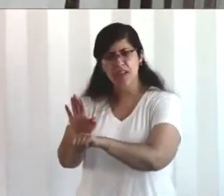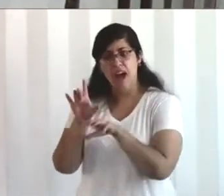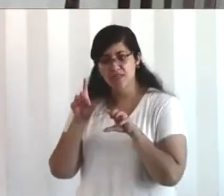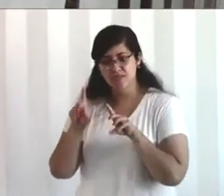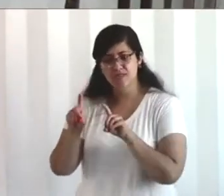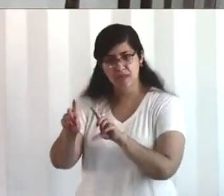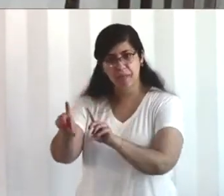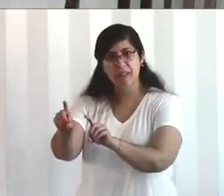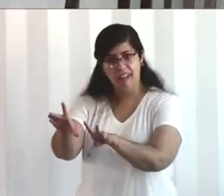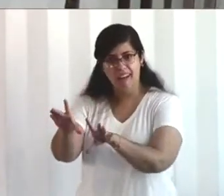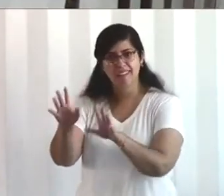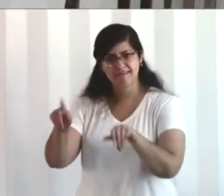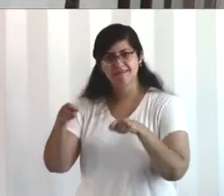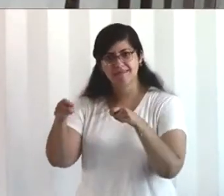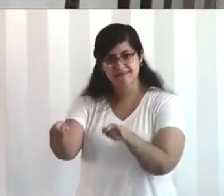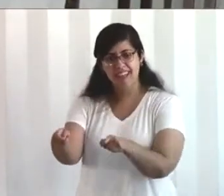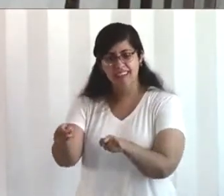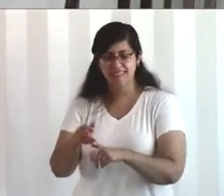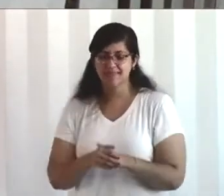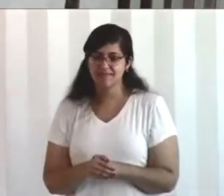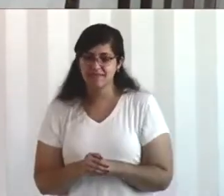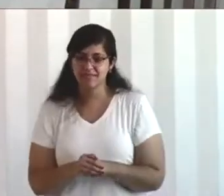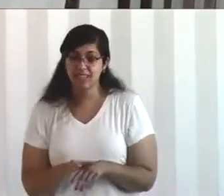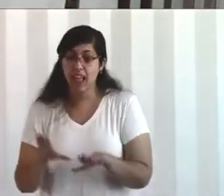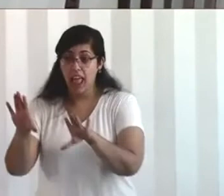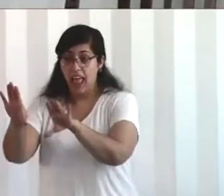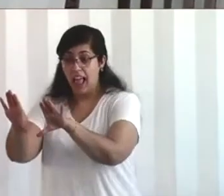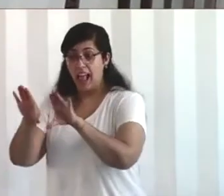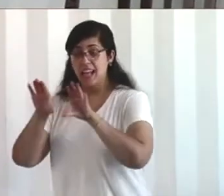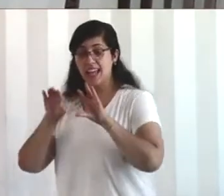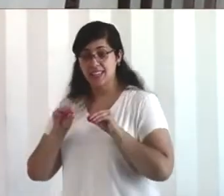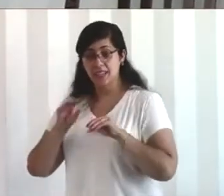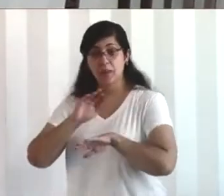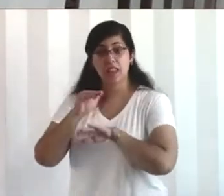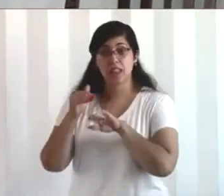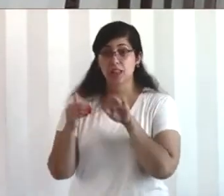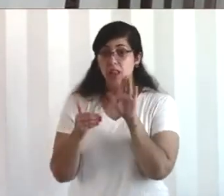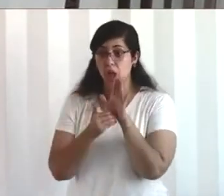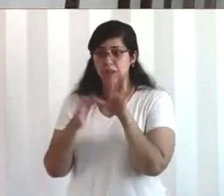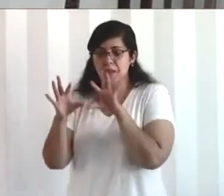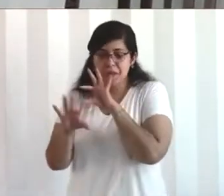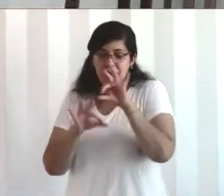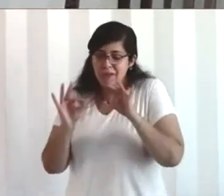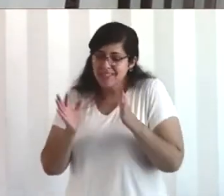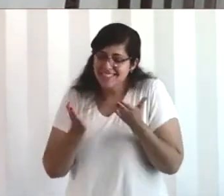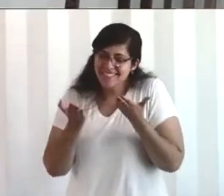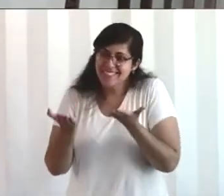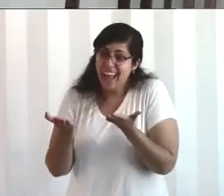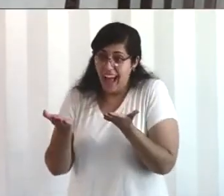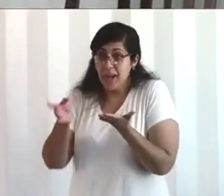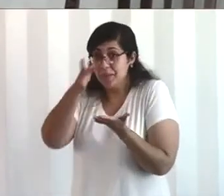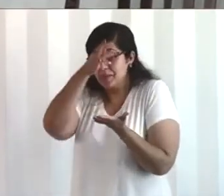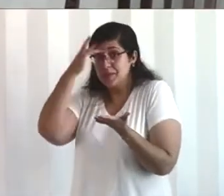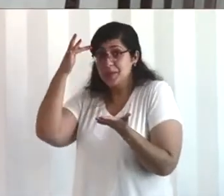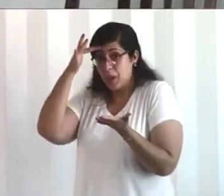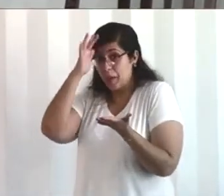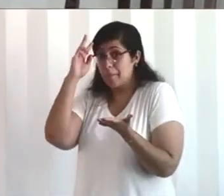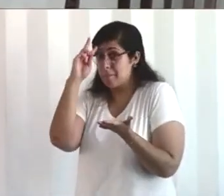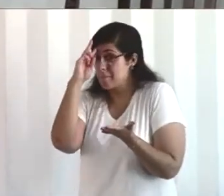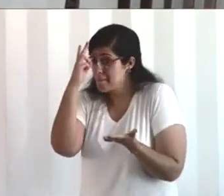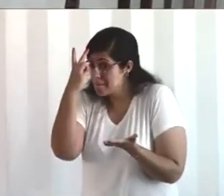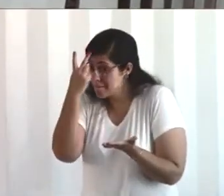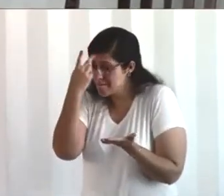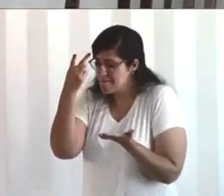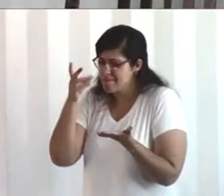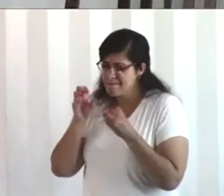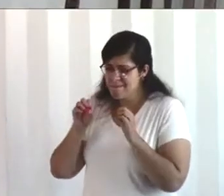os convertidos. Nós temos de recebê-los como quem recebe um presente. Cada convertido que acessa